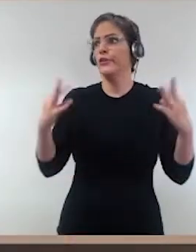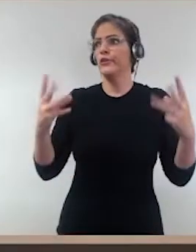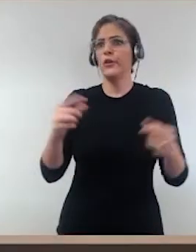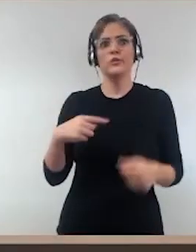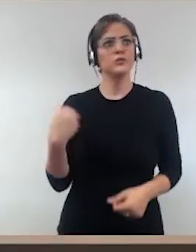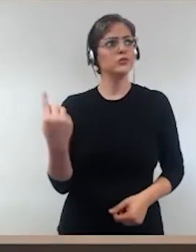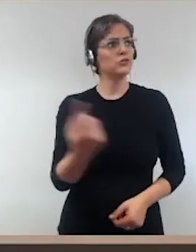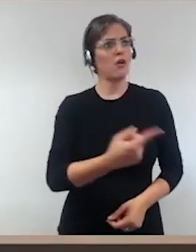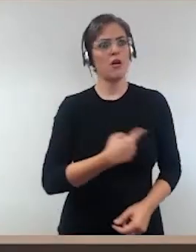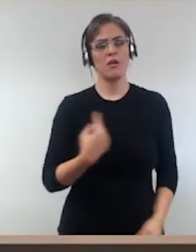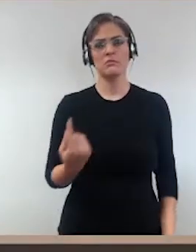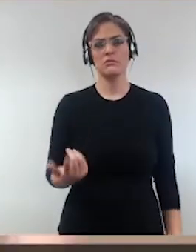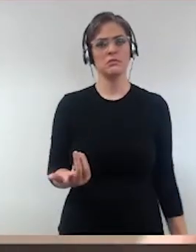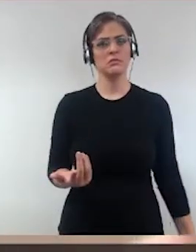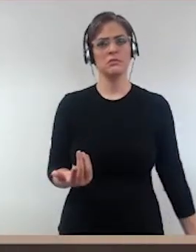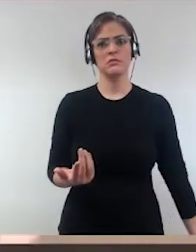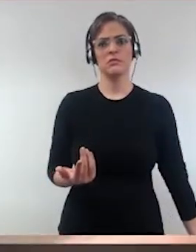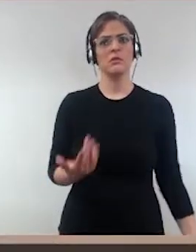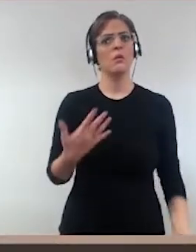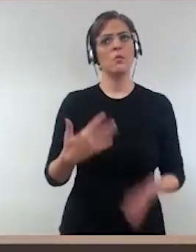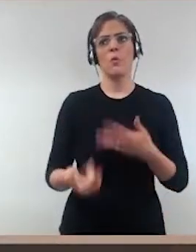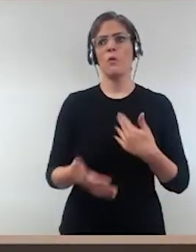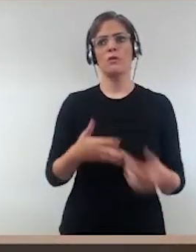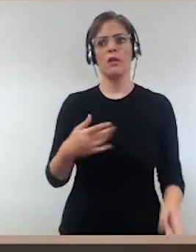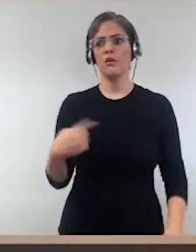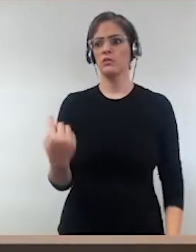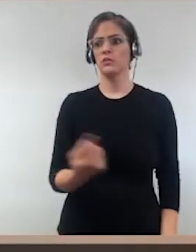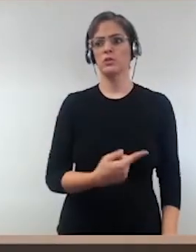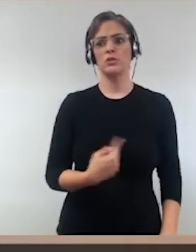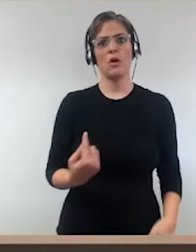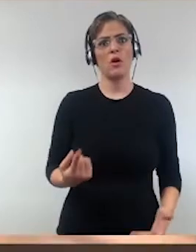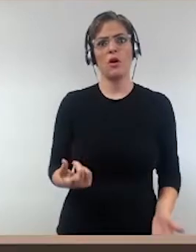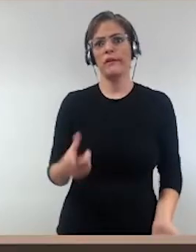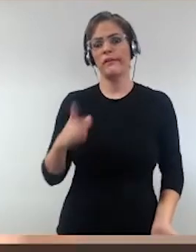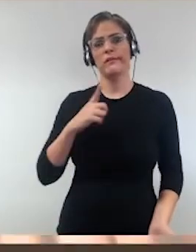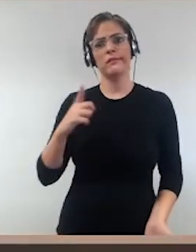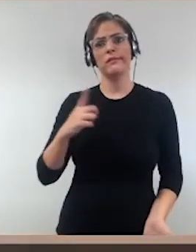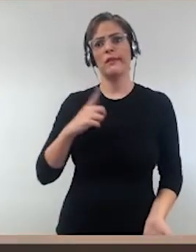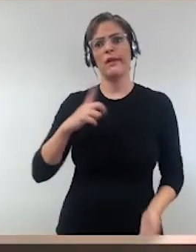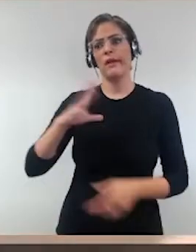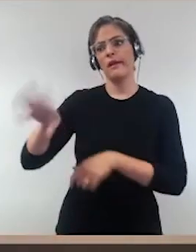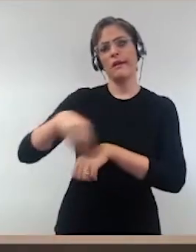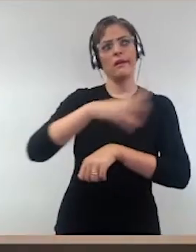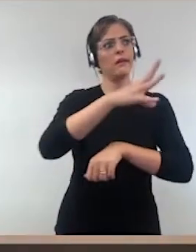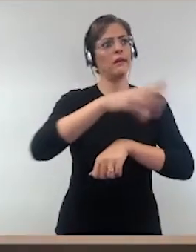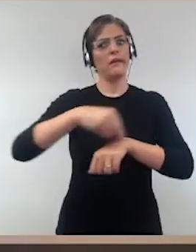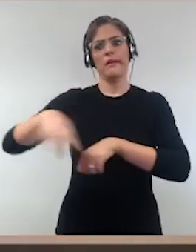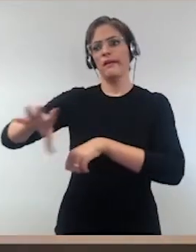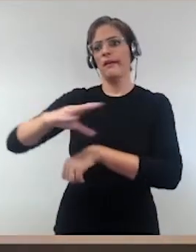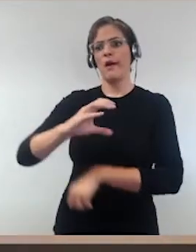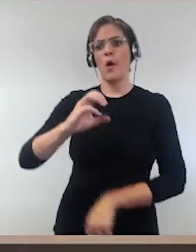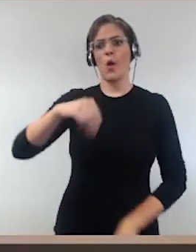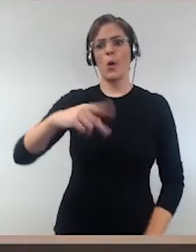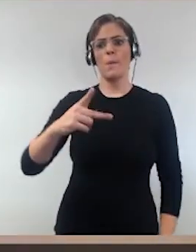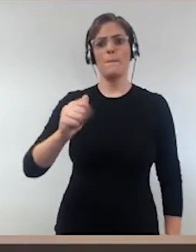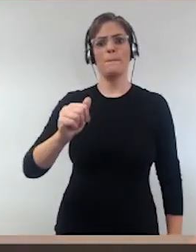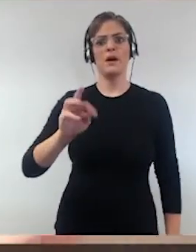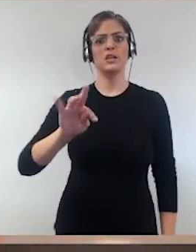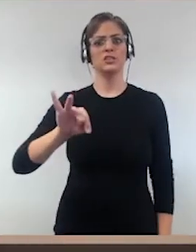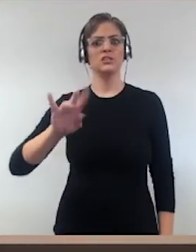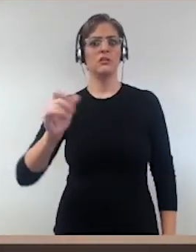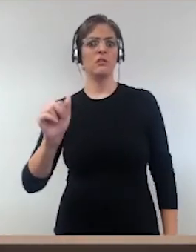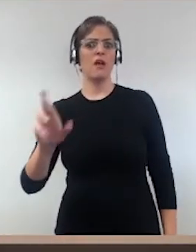momento, qualquer um de nós vai um dia compartilhar alguma mensagem. E os dados de todos nós serão guardados.